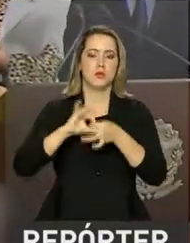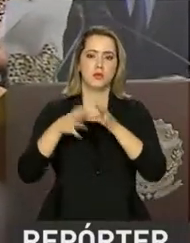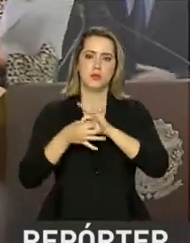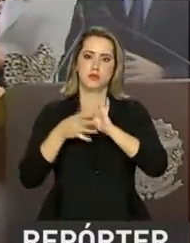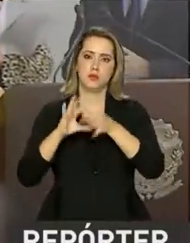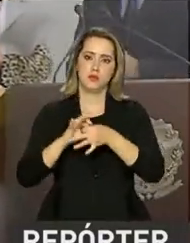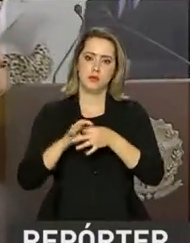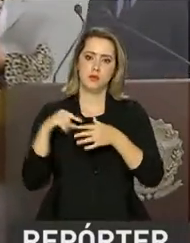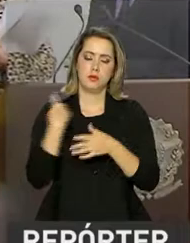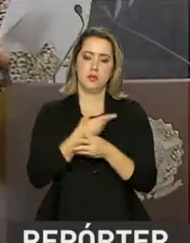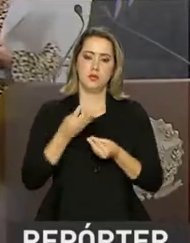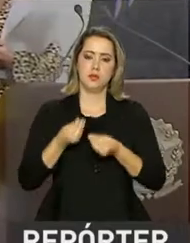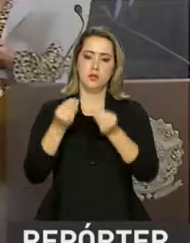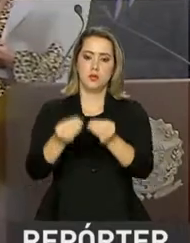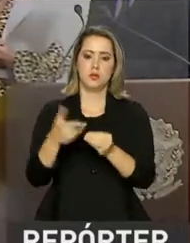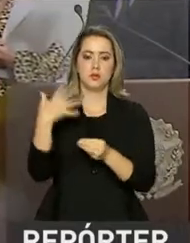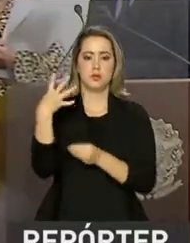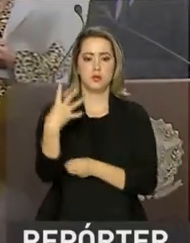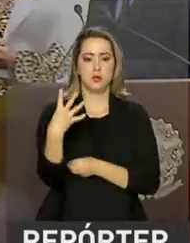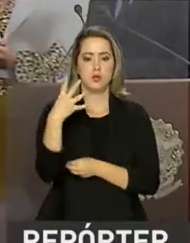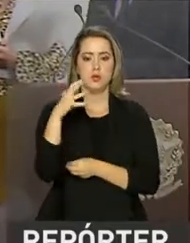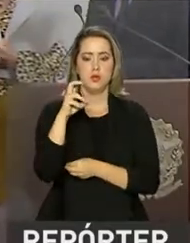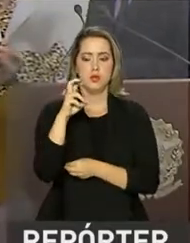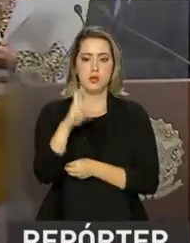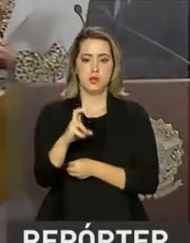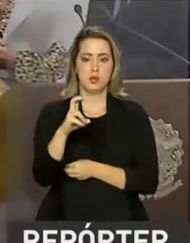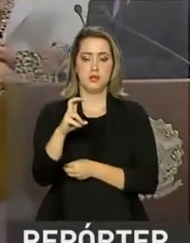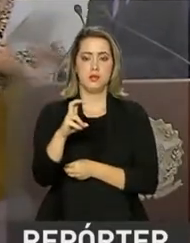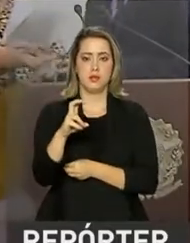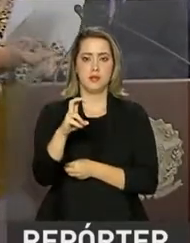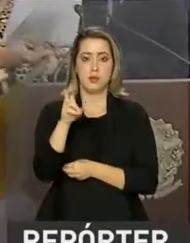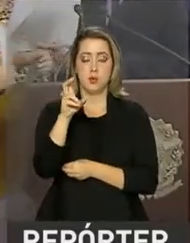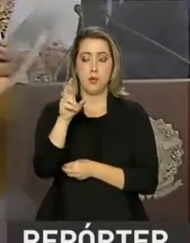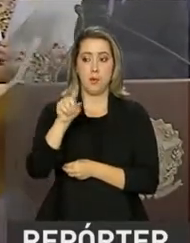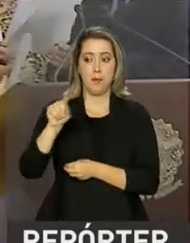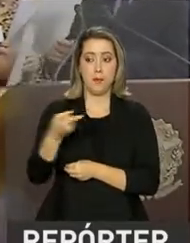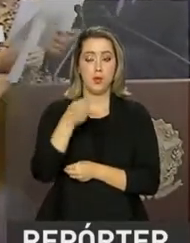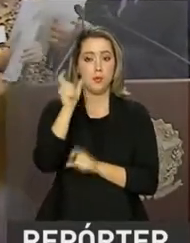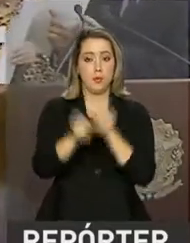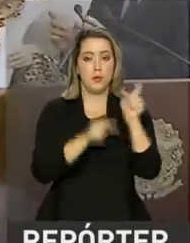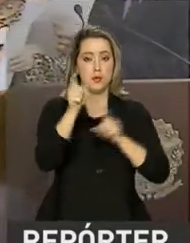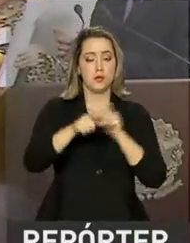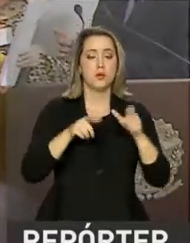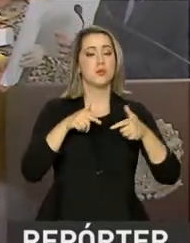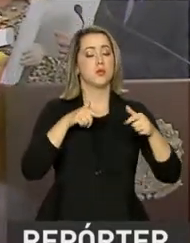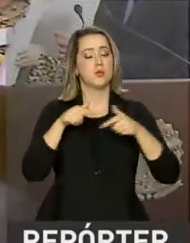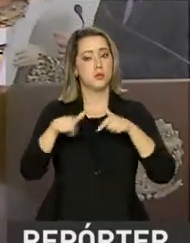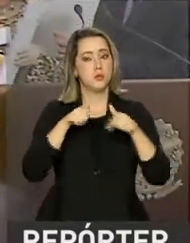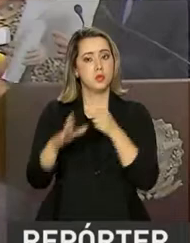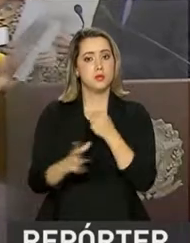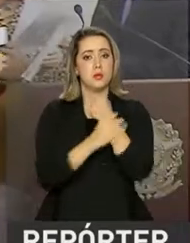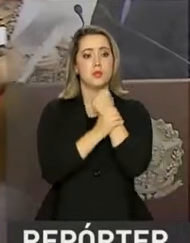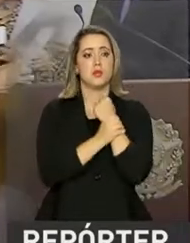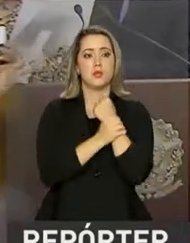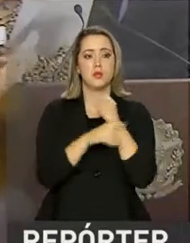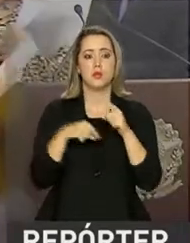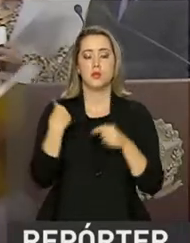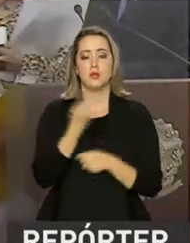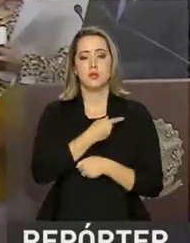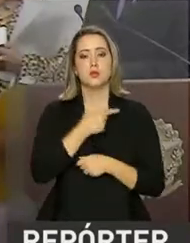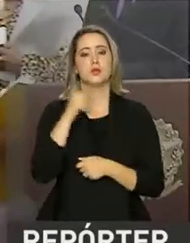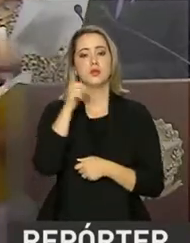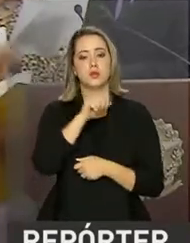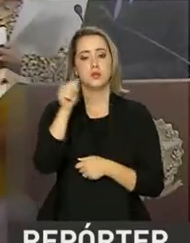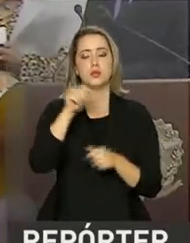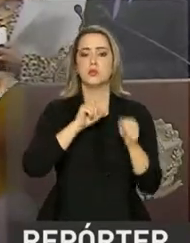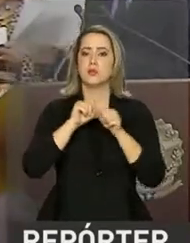Nós colocamos um efetivo de 45 mil homens e mulheres e as Olimpíadas foram seguras. Nós conseguimos fazer com